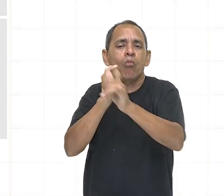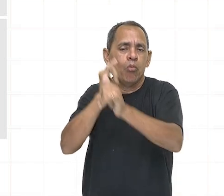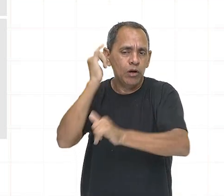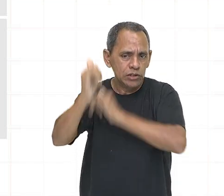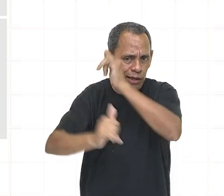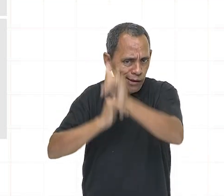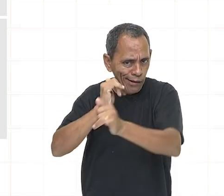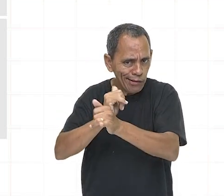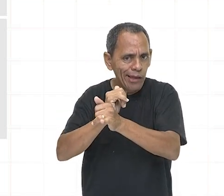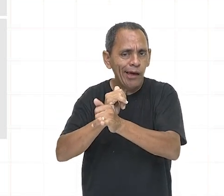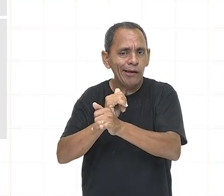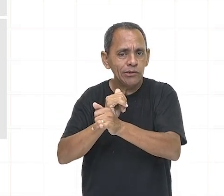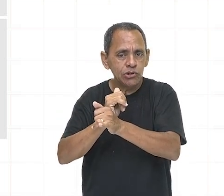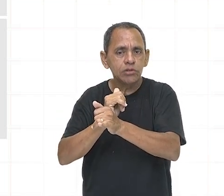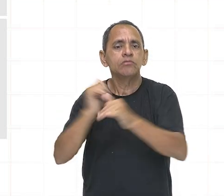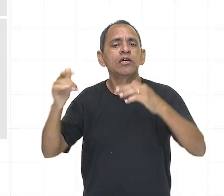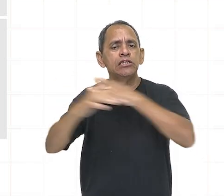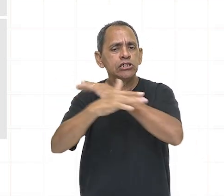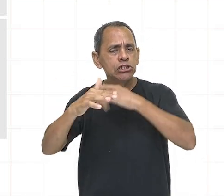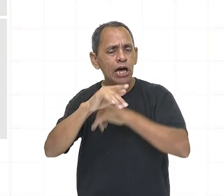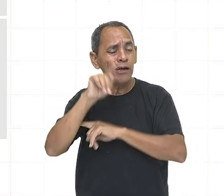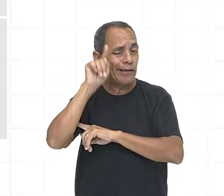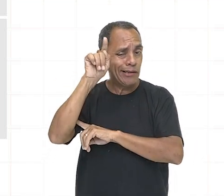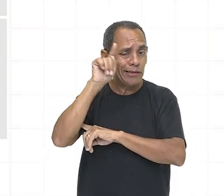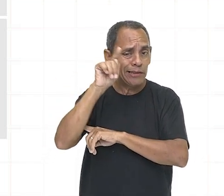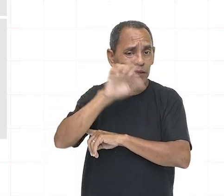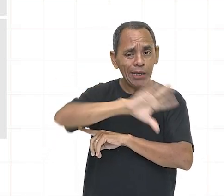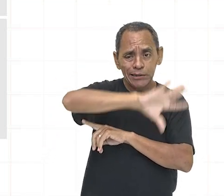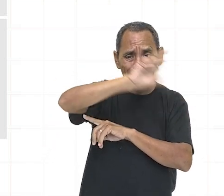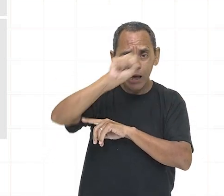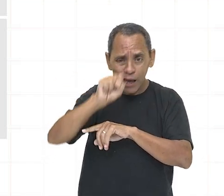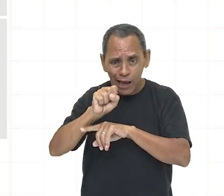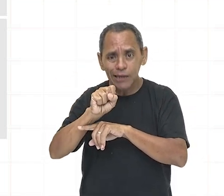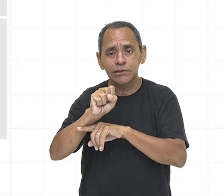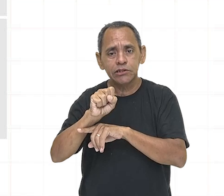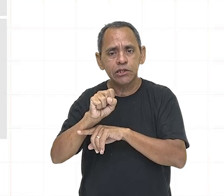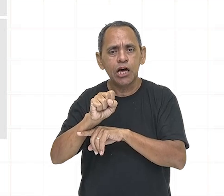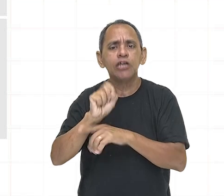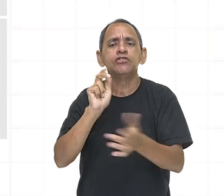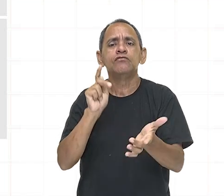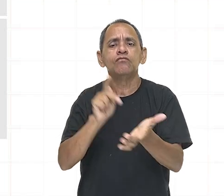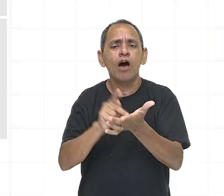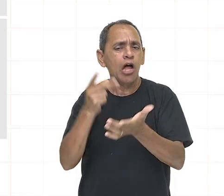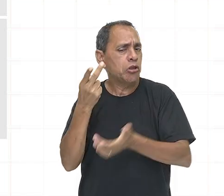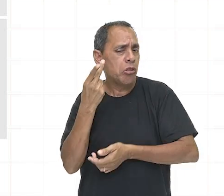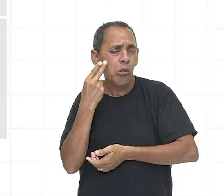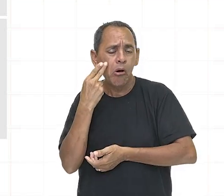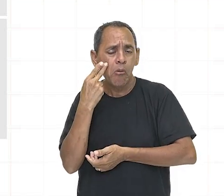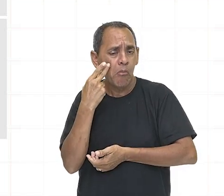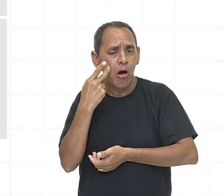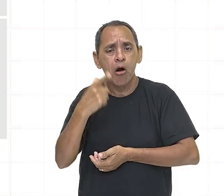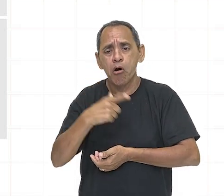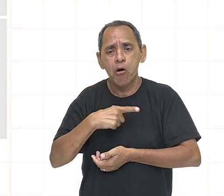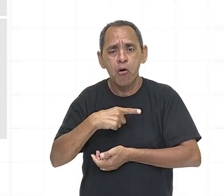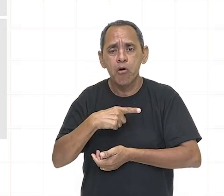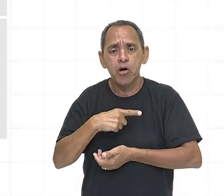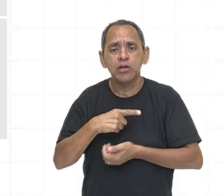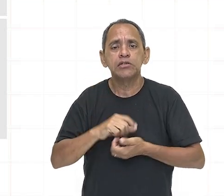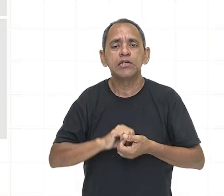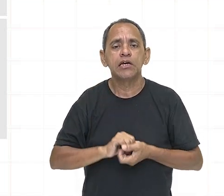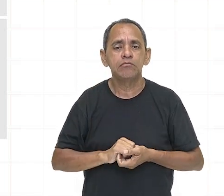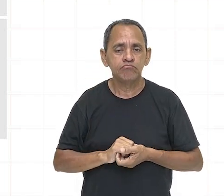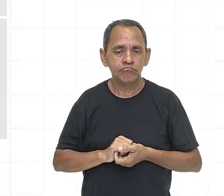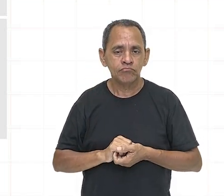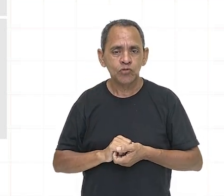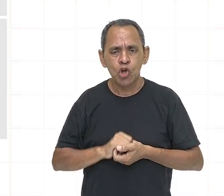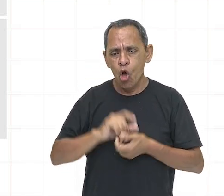essas cidades, gente, da Ásia, elas normalmente tudo é livre hoje em dia nas cidades, né, nas grandes cidades,